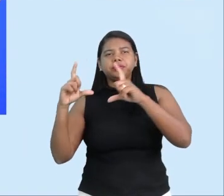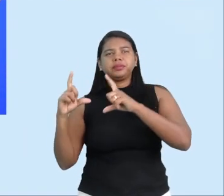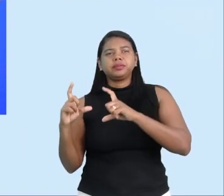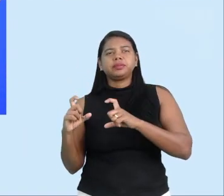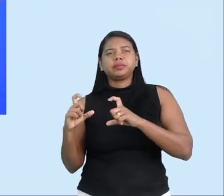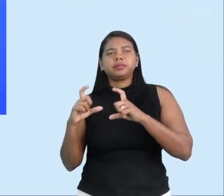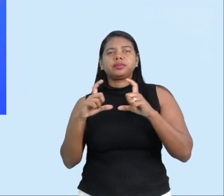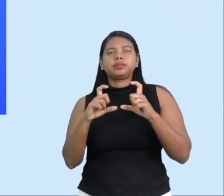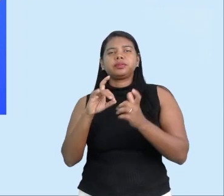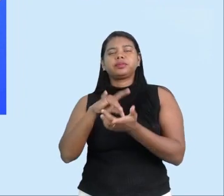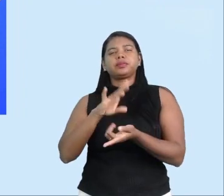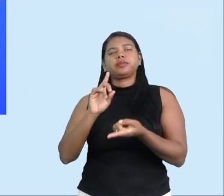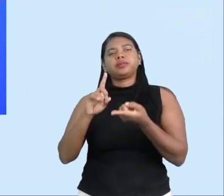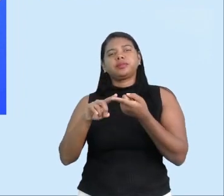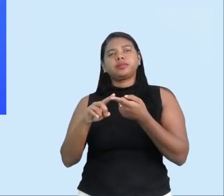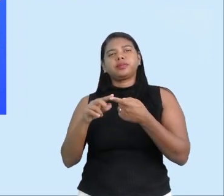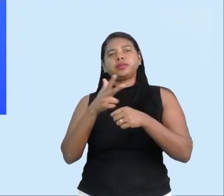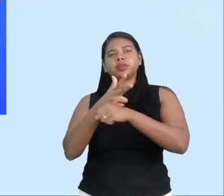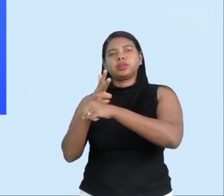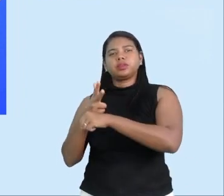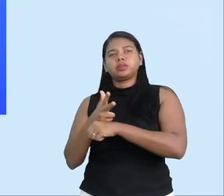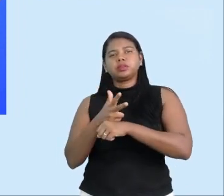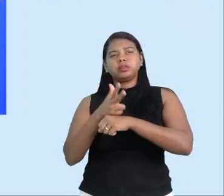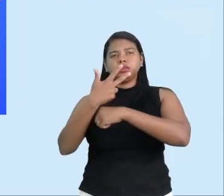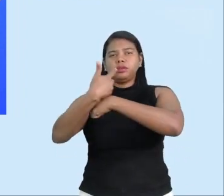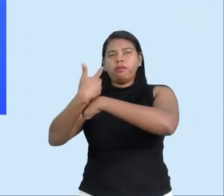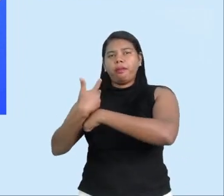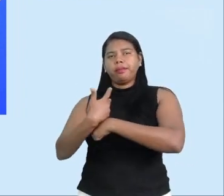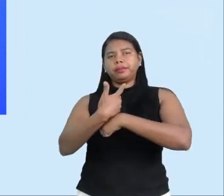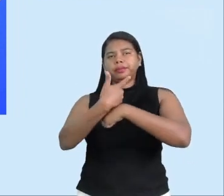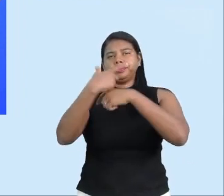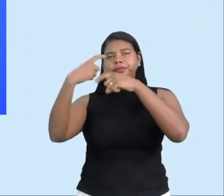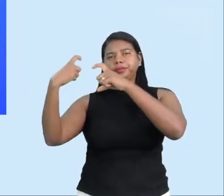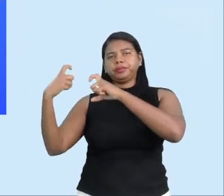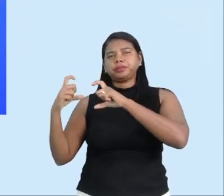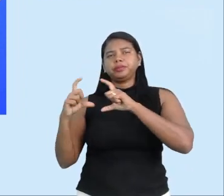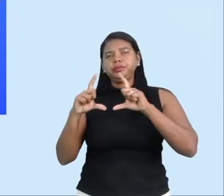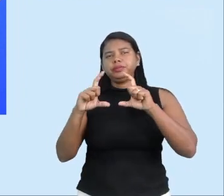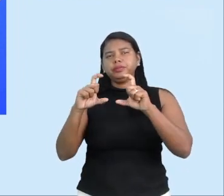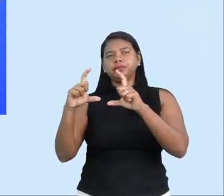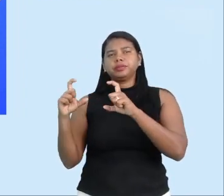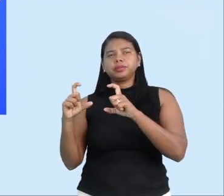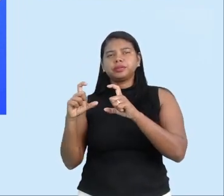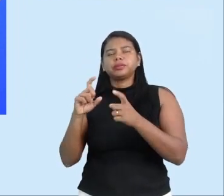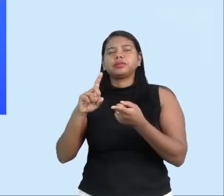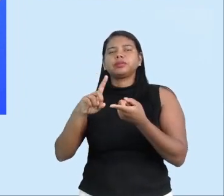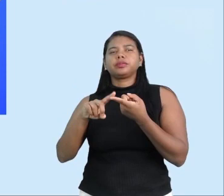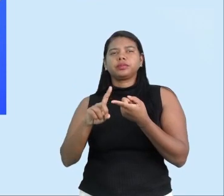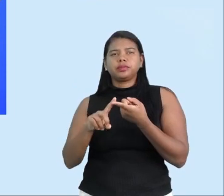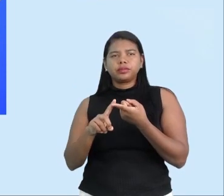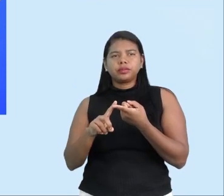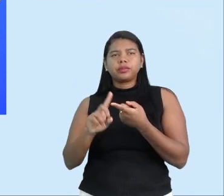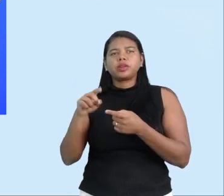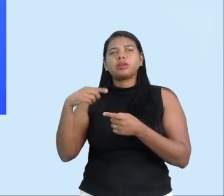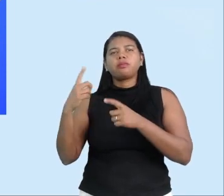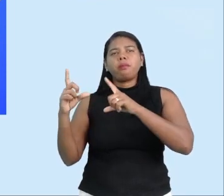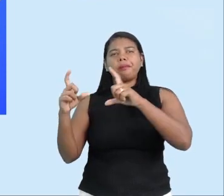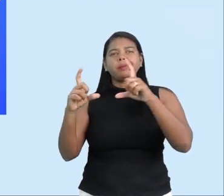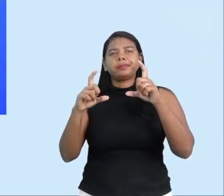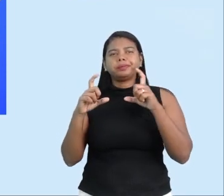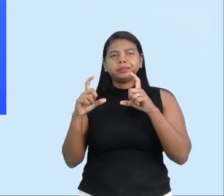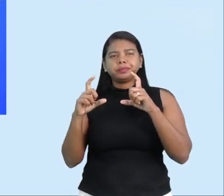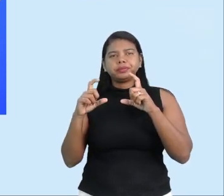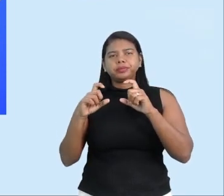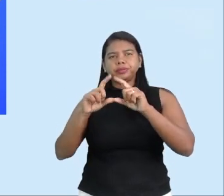uma ótima câmera para fazer a captura, mas você precisa também fazer o tratamento posterior dessa imagem. Então, o GIMP tem